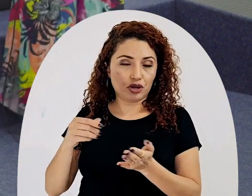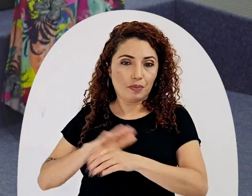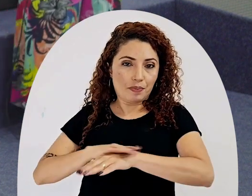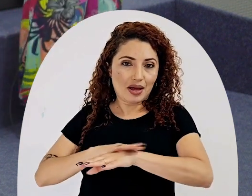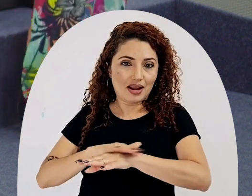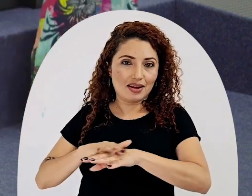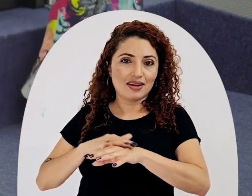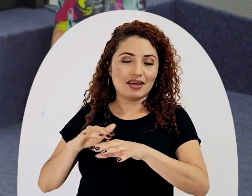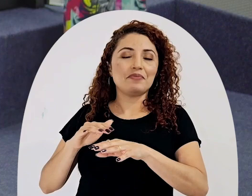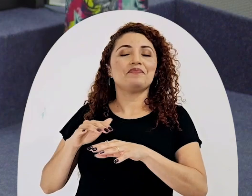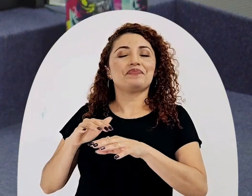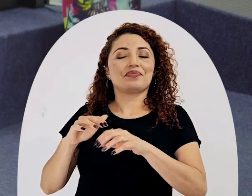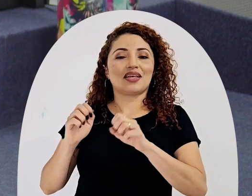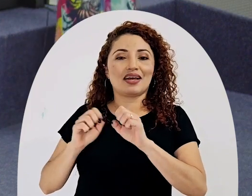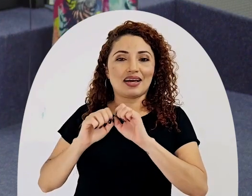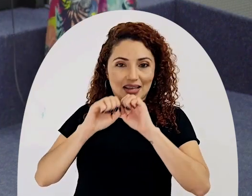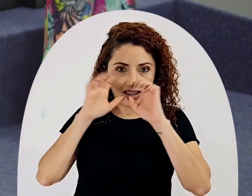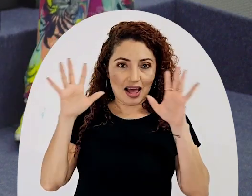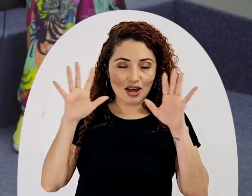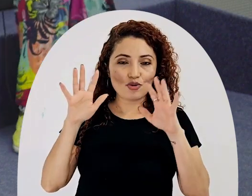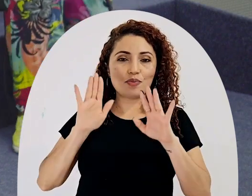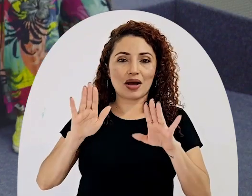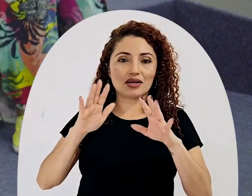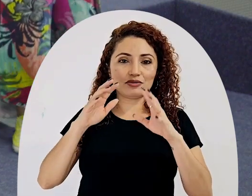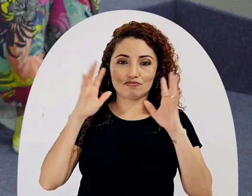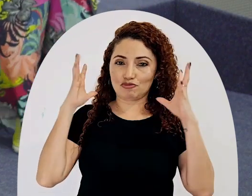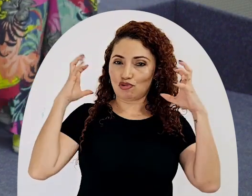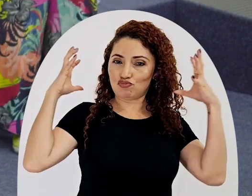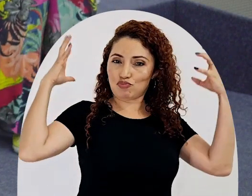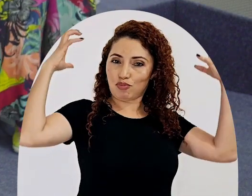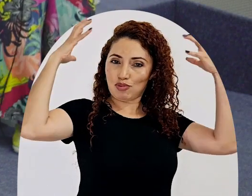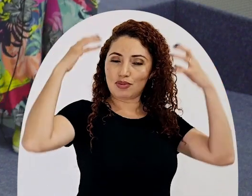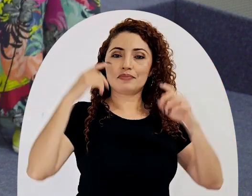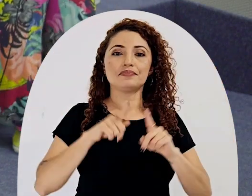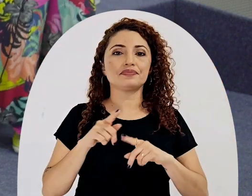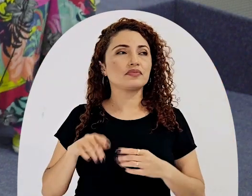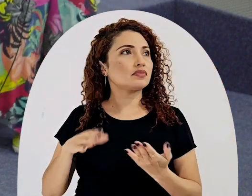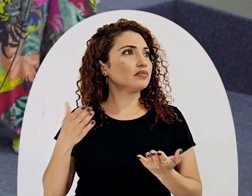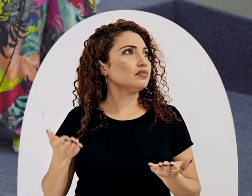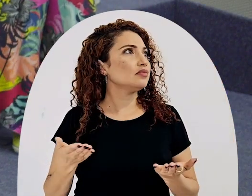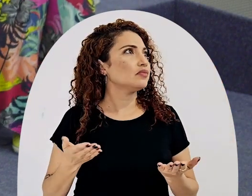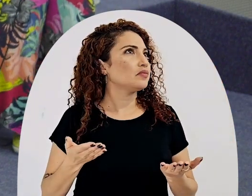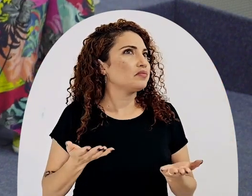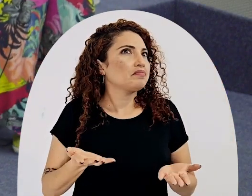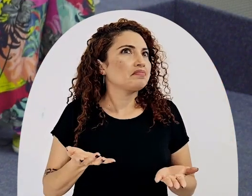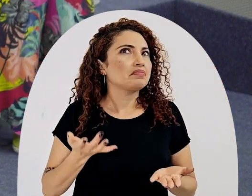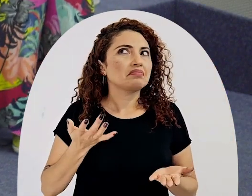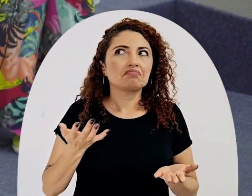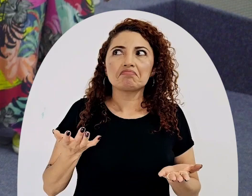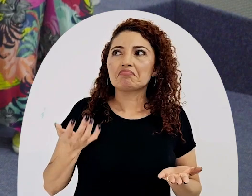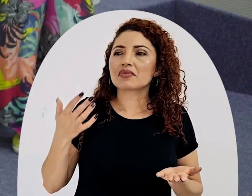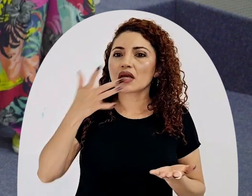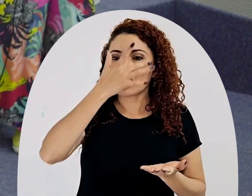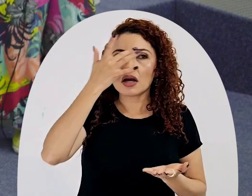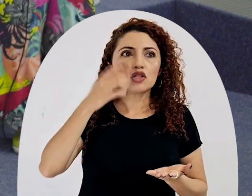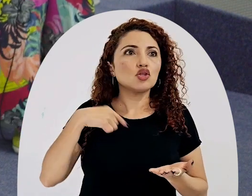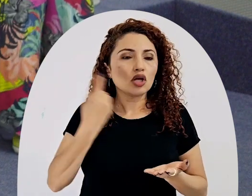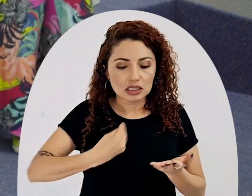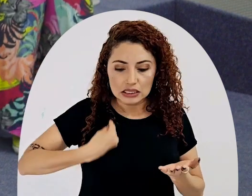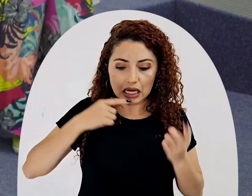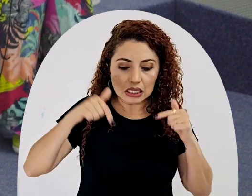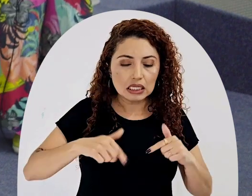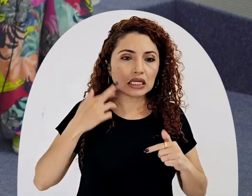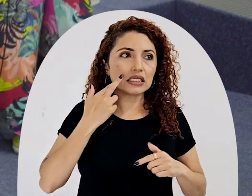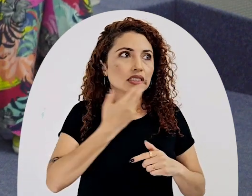Power, lindo. E aí ele falou, não, as pessoas pretas não ocupam, a gente está aqui nesse restaurante, a gente foi